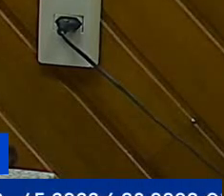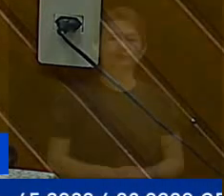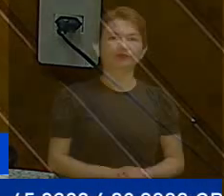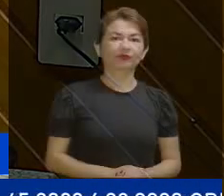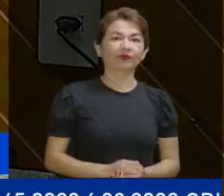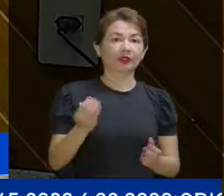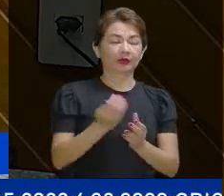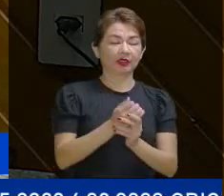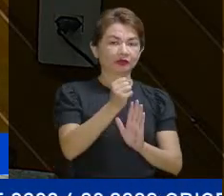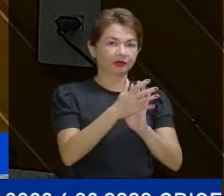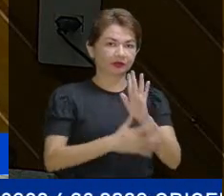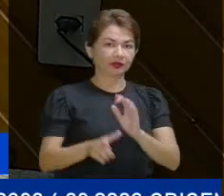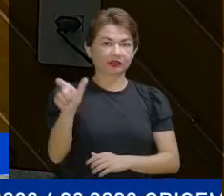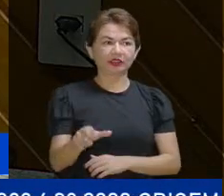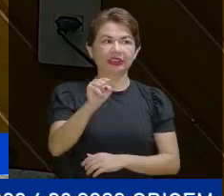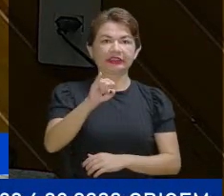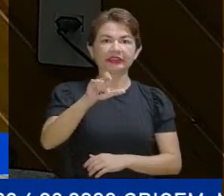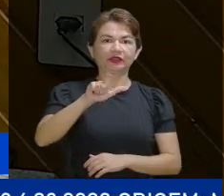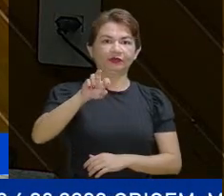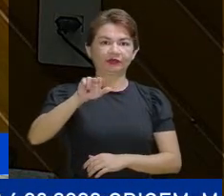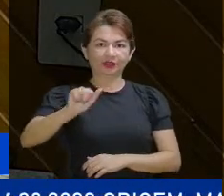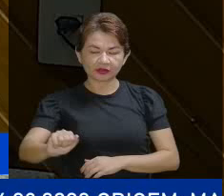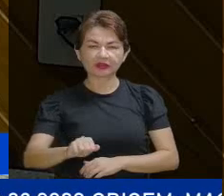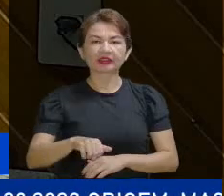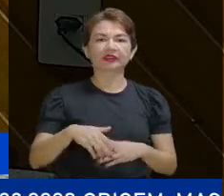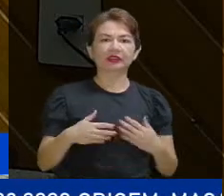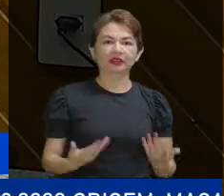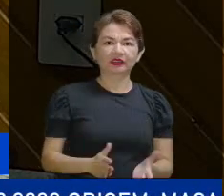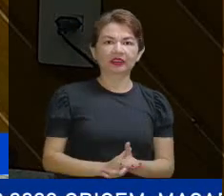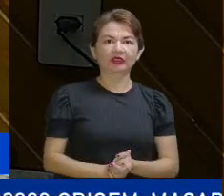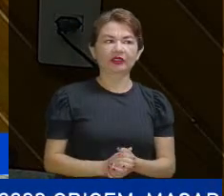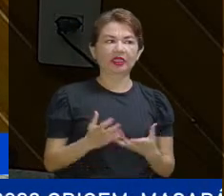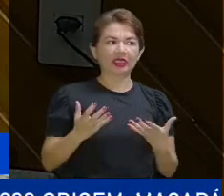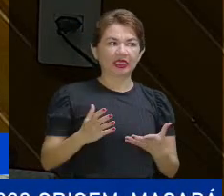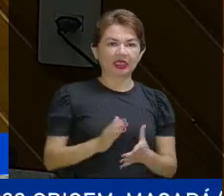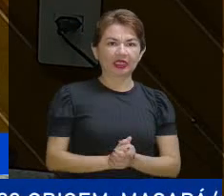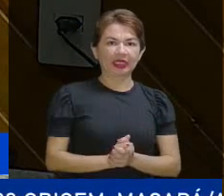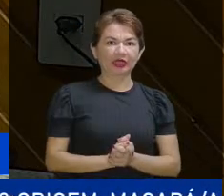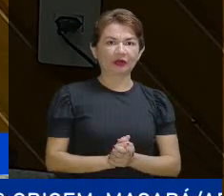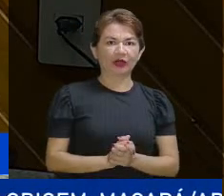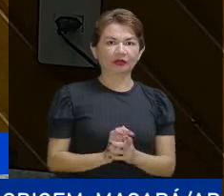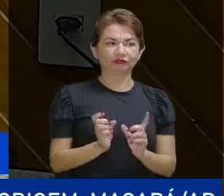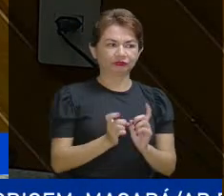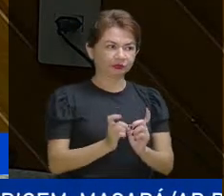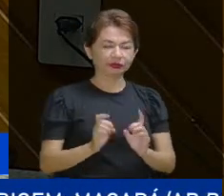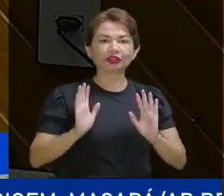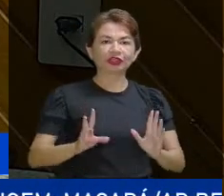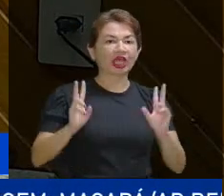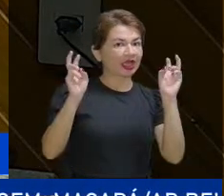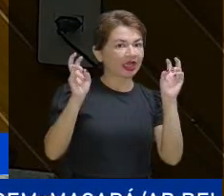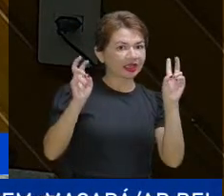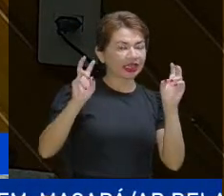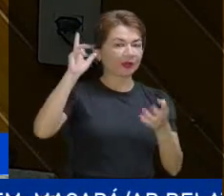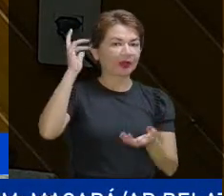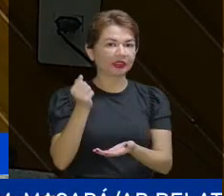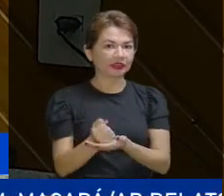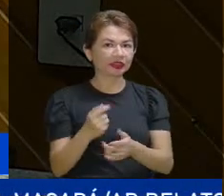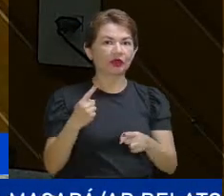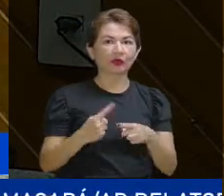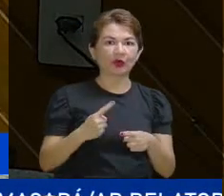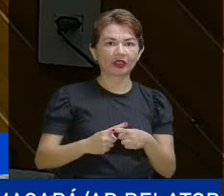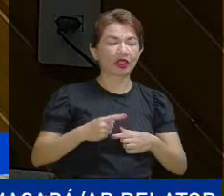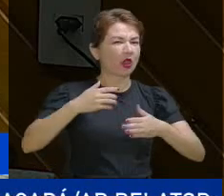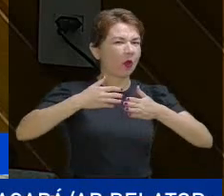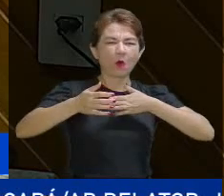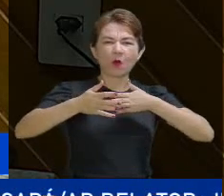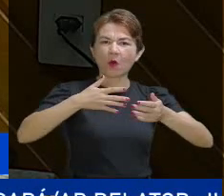Silvia Nobre e pelo Partido Liberal, eles buscam apenas rediscutir a matéria já decidida, sem que se verifique